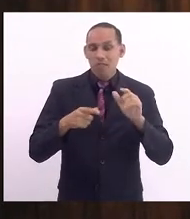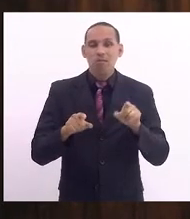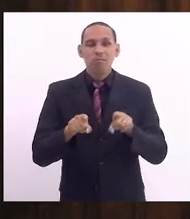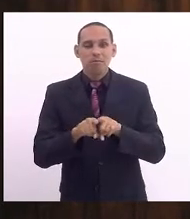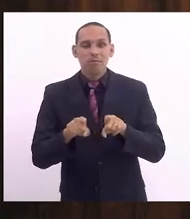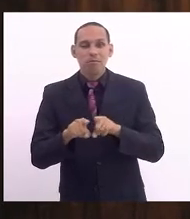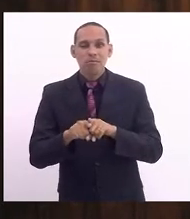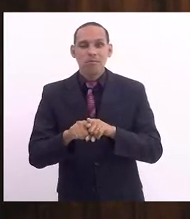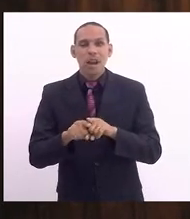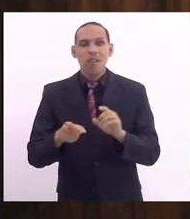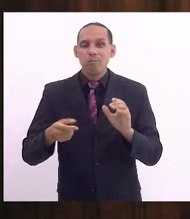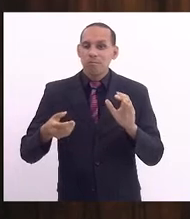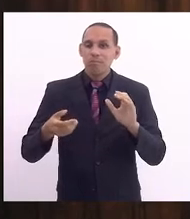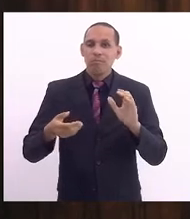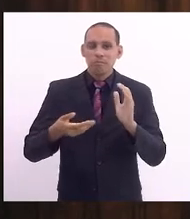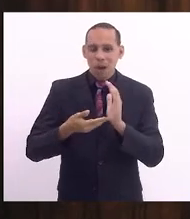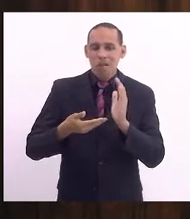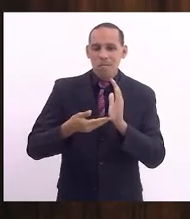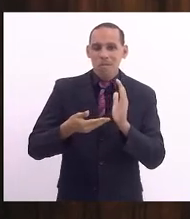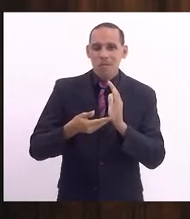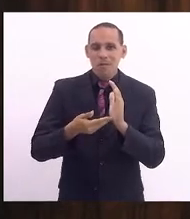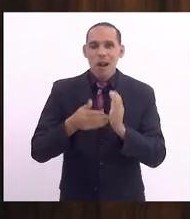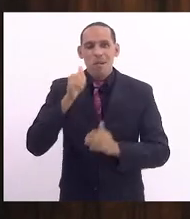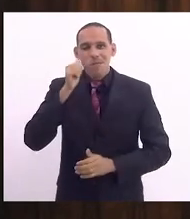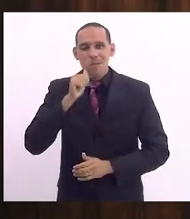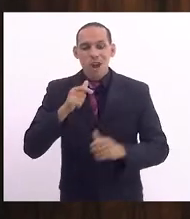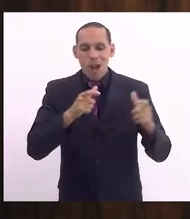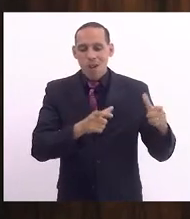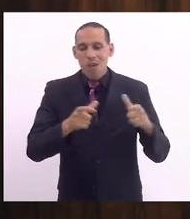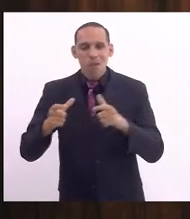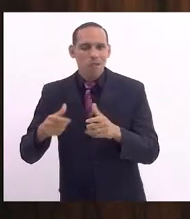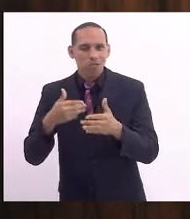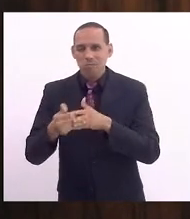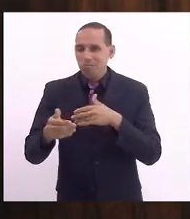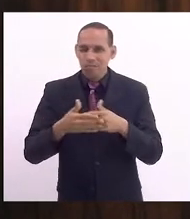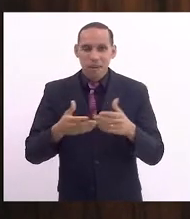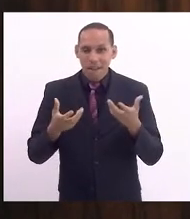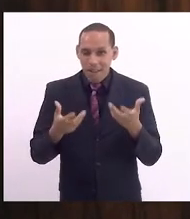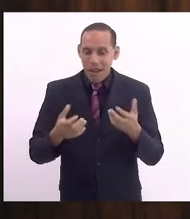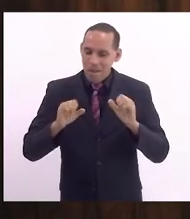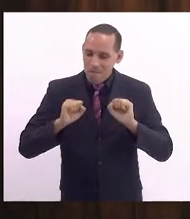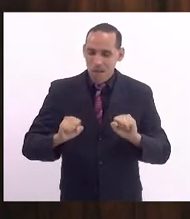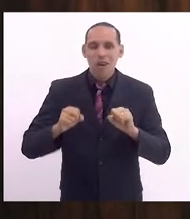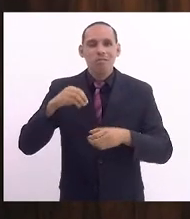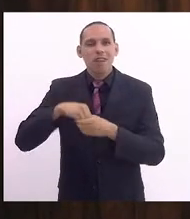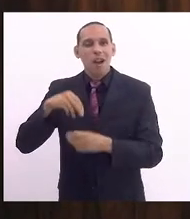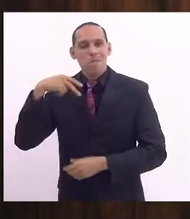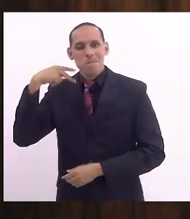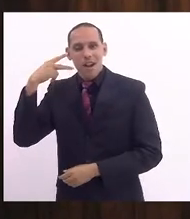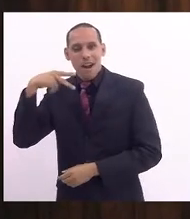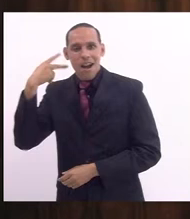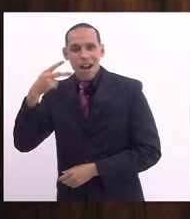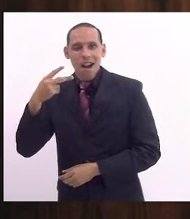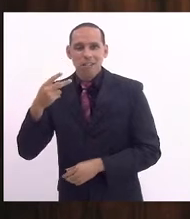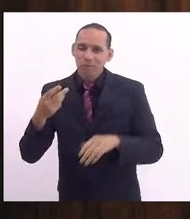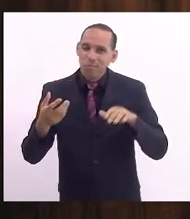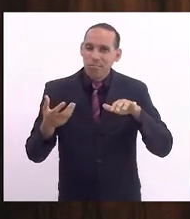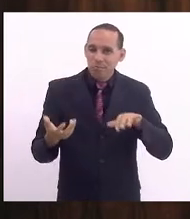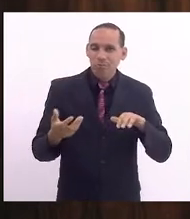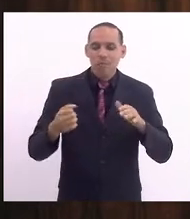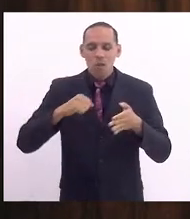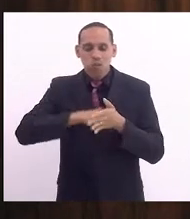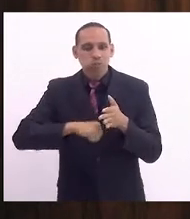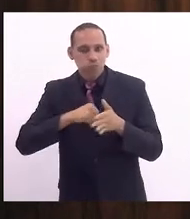Câmara Federal, provando que lugar de mulher é onde ela quiser, inclusive no Parlamento, inclusive lutando pelos nossos,